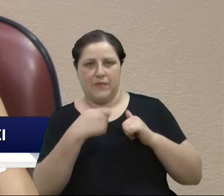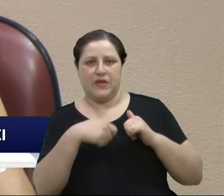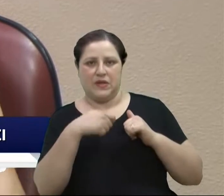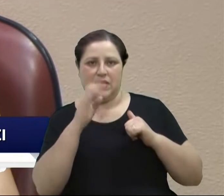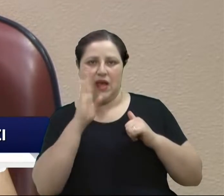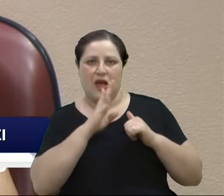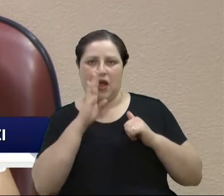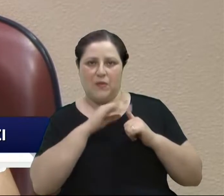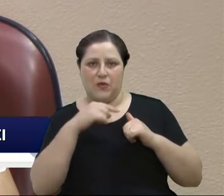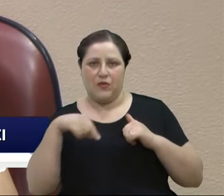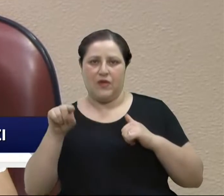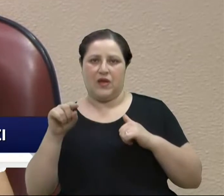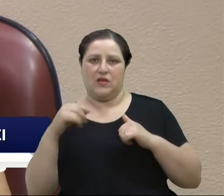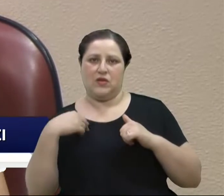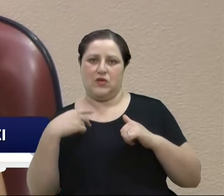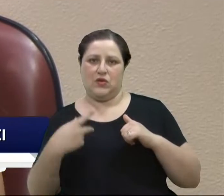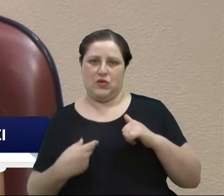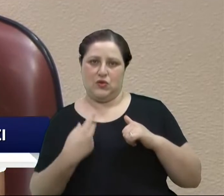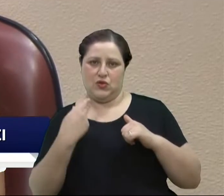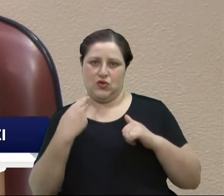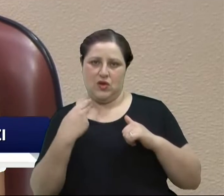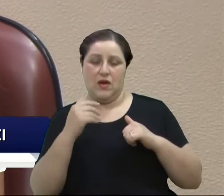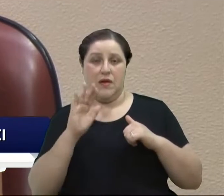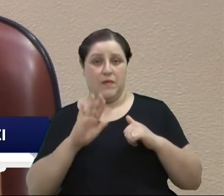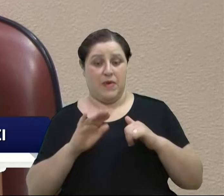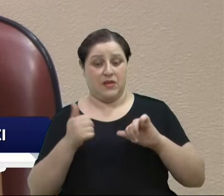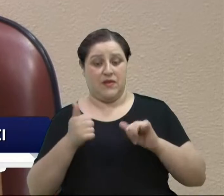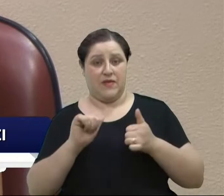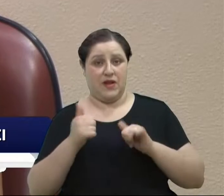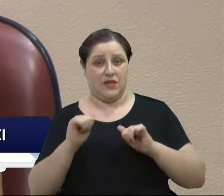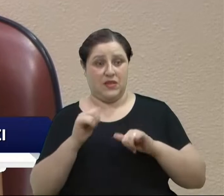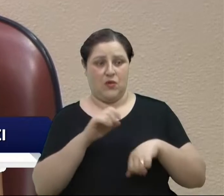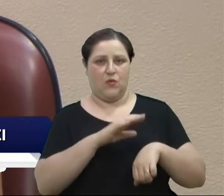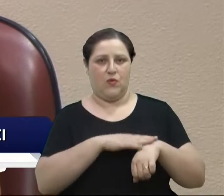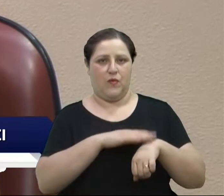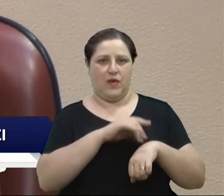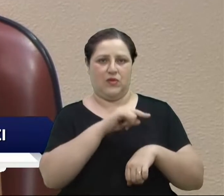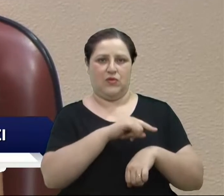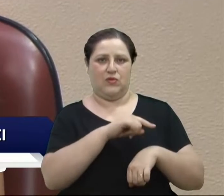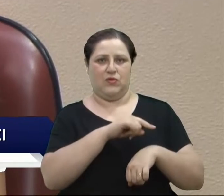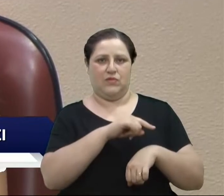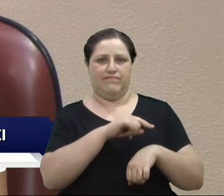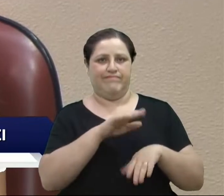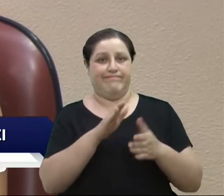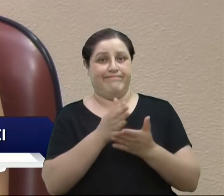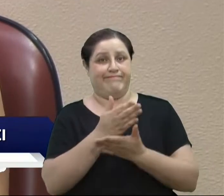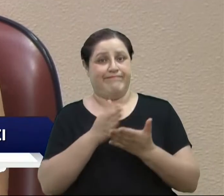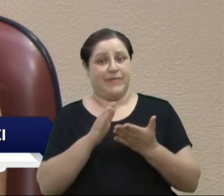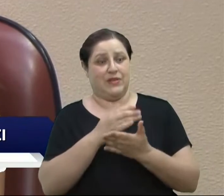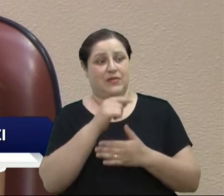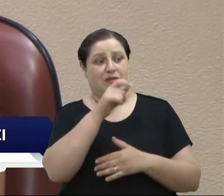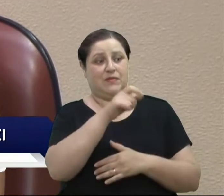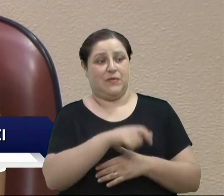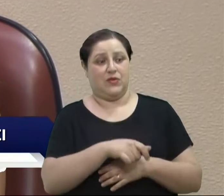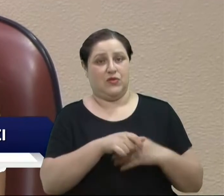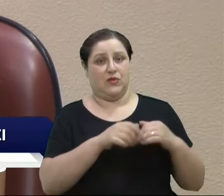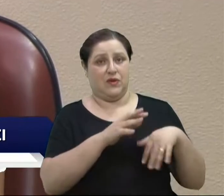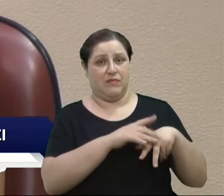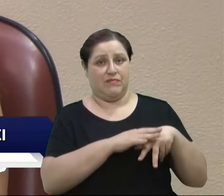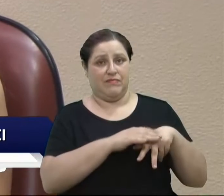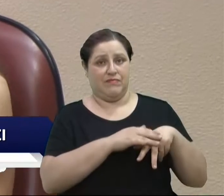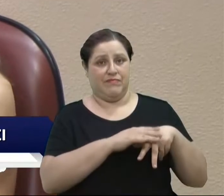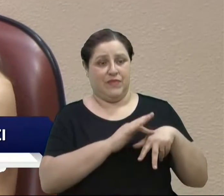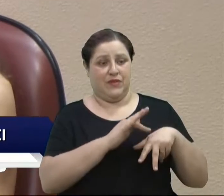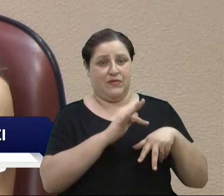encaminhado para a cirurgia. Mas a avaliação é daquele momento. Às vezes, esses pacientes apresentam